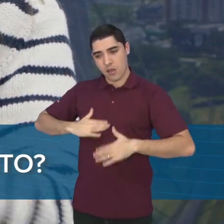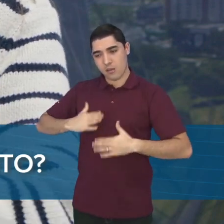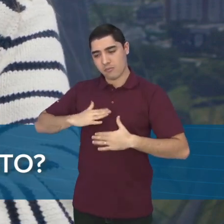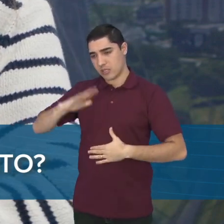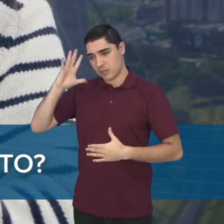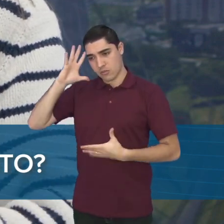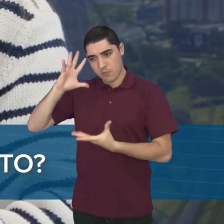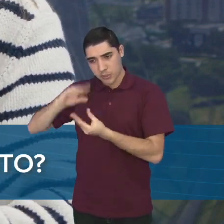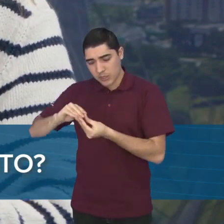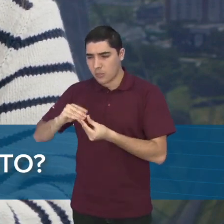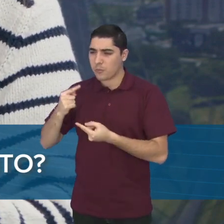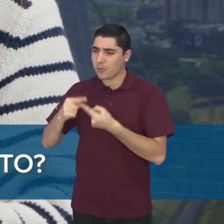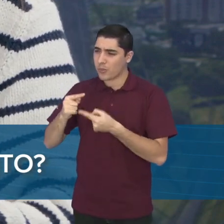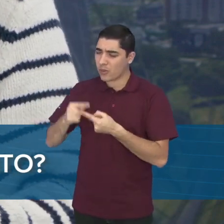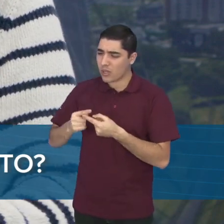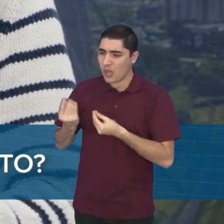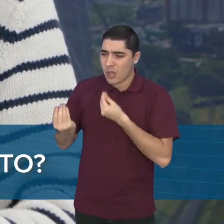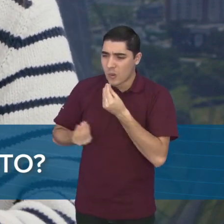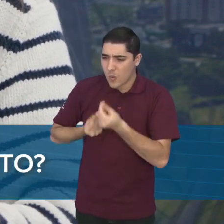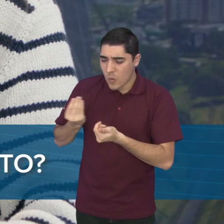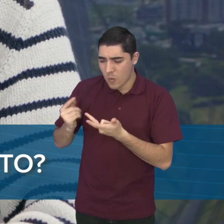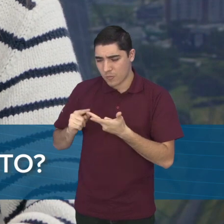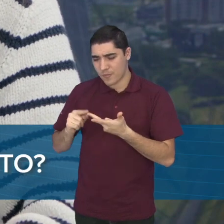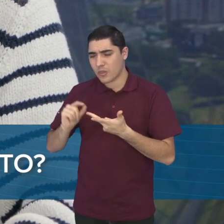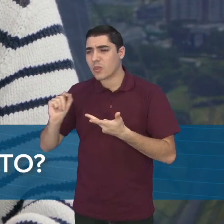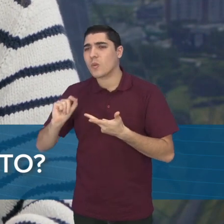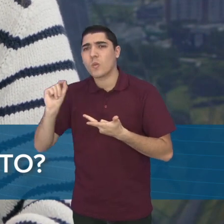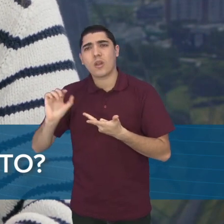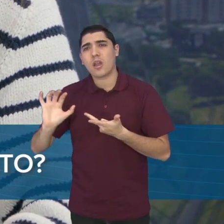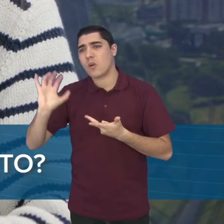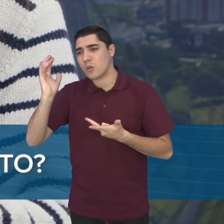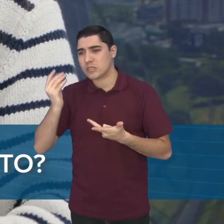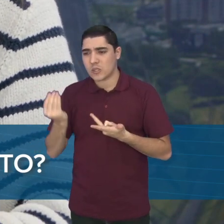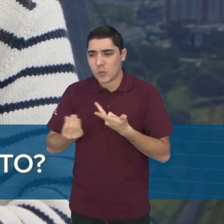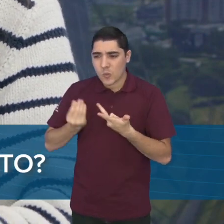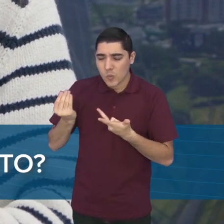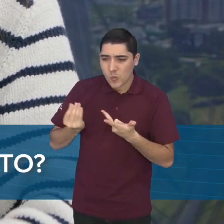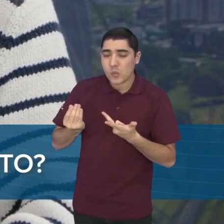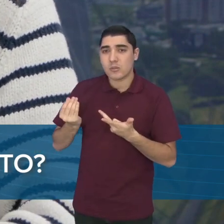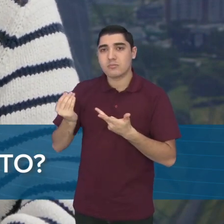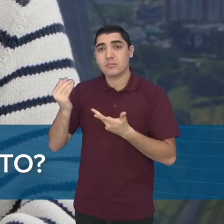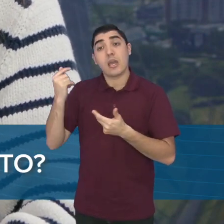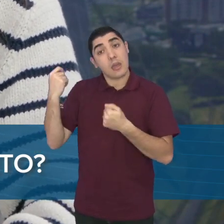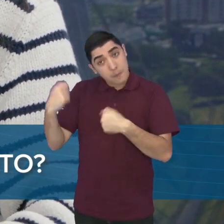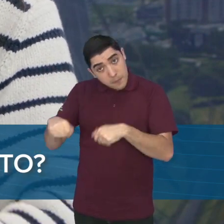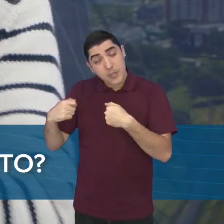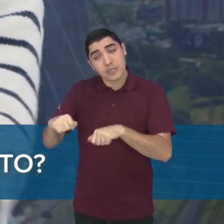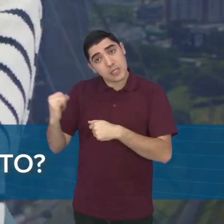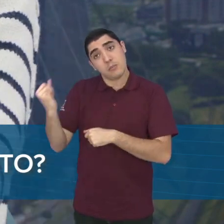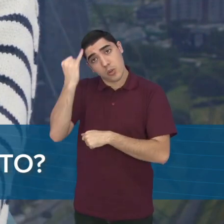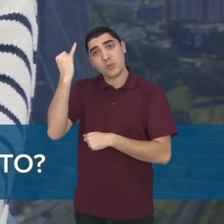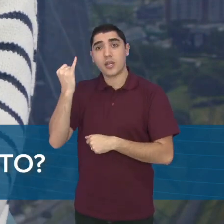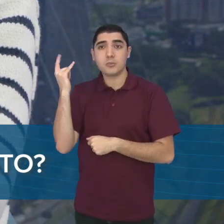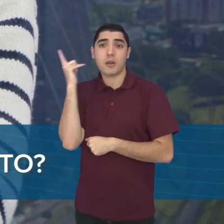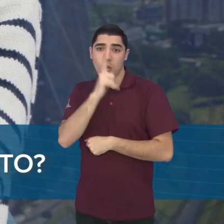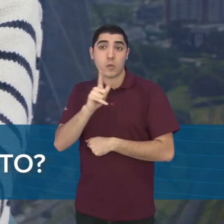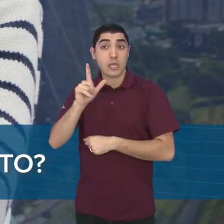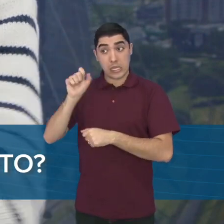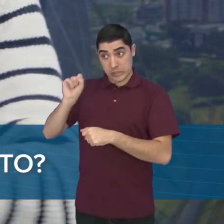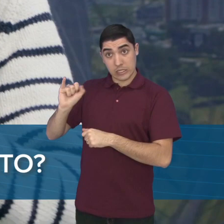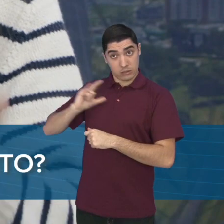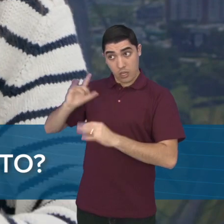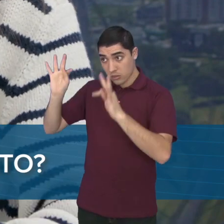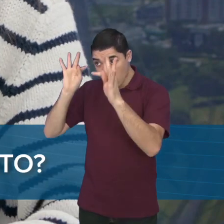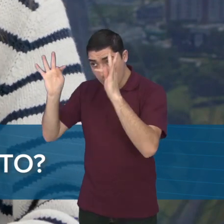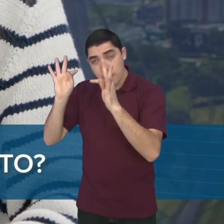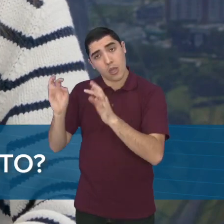quê? Como? Né? Mas o que está acontecendo, né? E esse espaço é importante, né? Se tiver o espaço da terapia, ótimo,